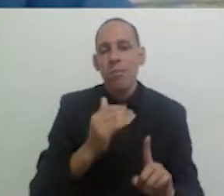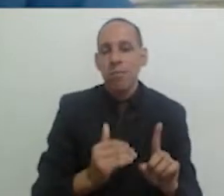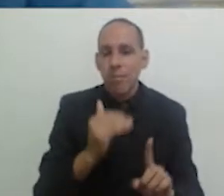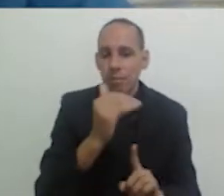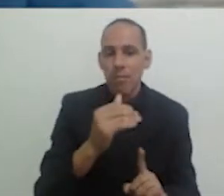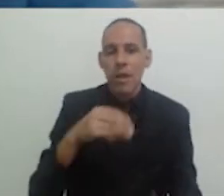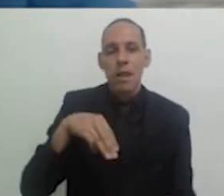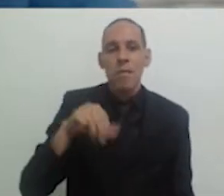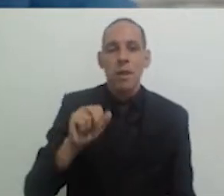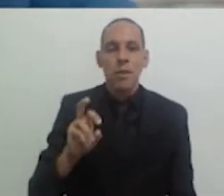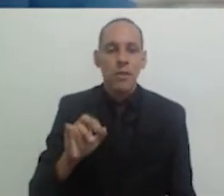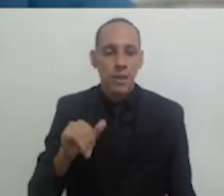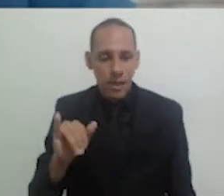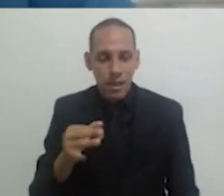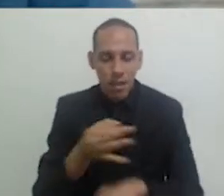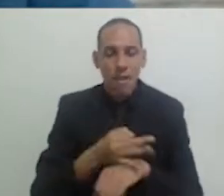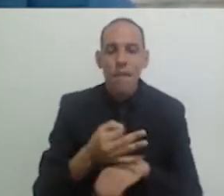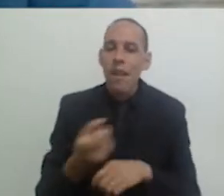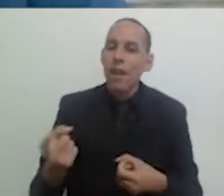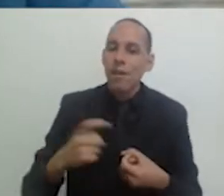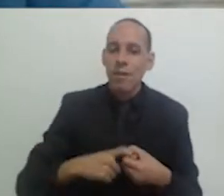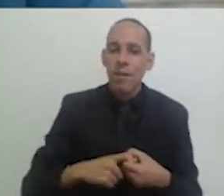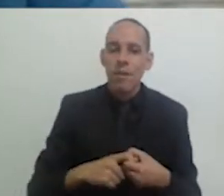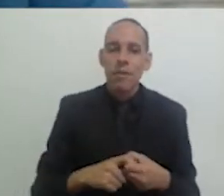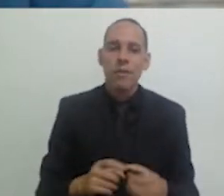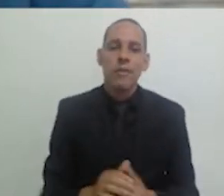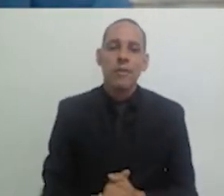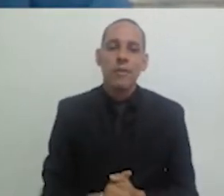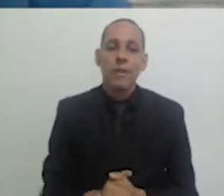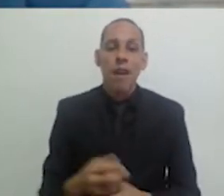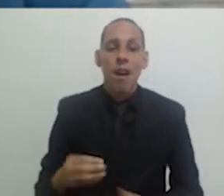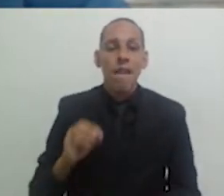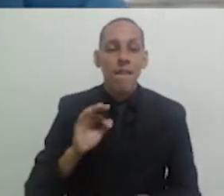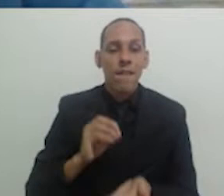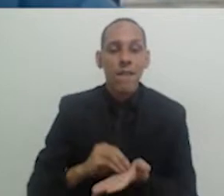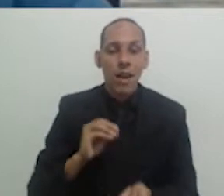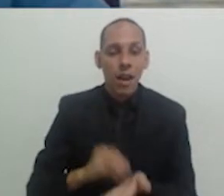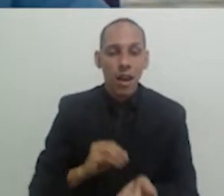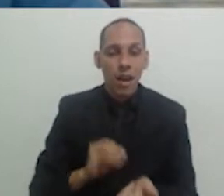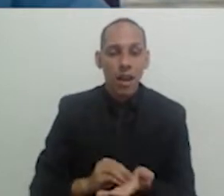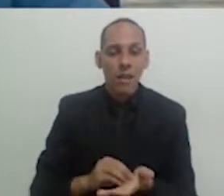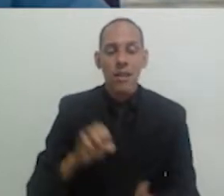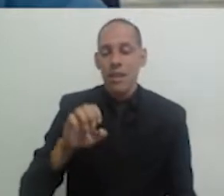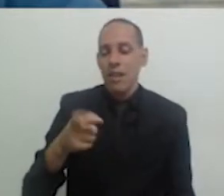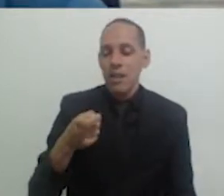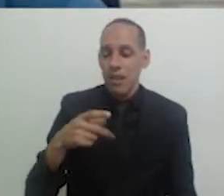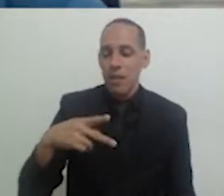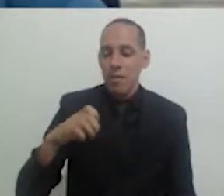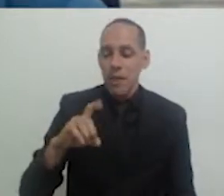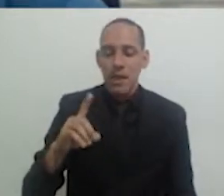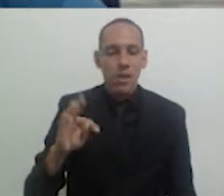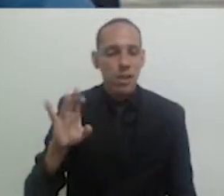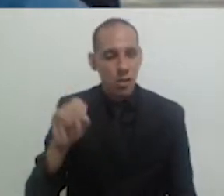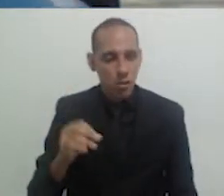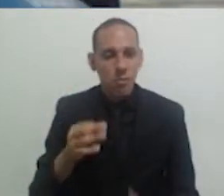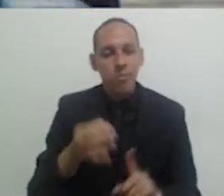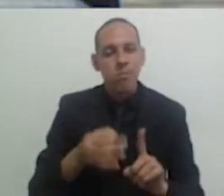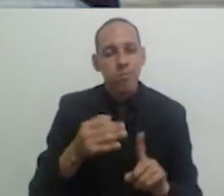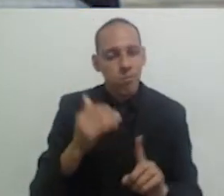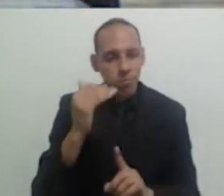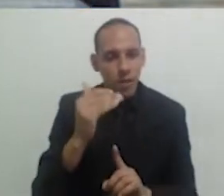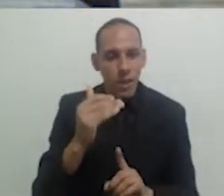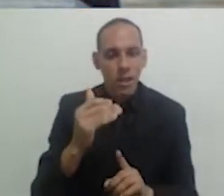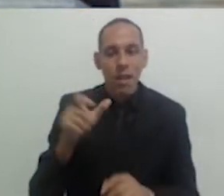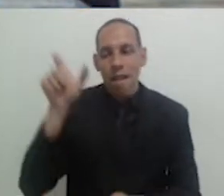férias. Registro a ausência do desembargador Expedito Ferreira, em razão de licença para tratamento de